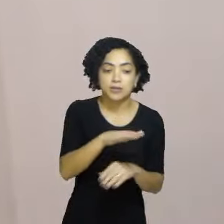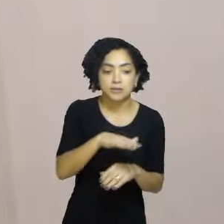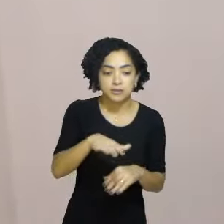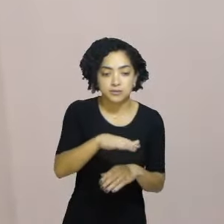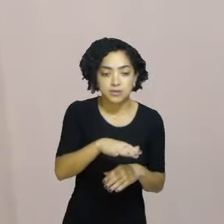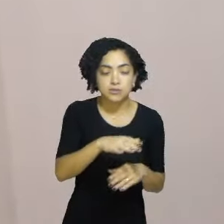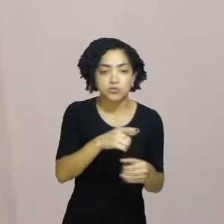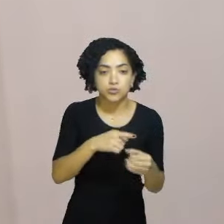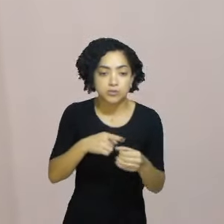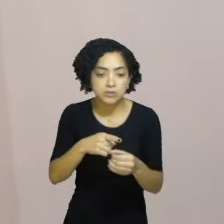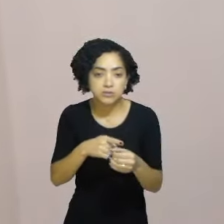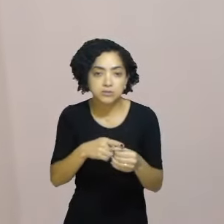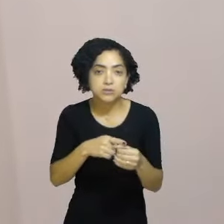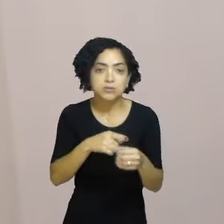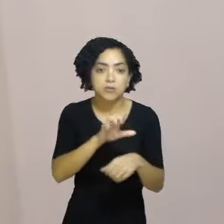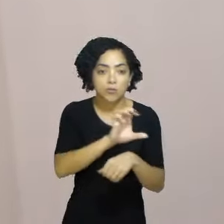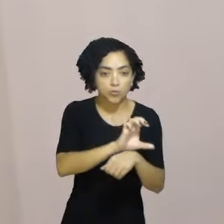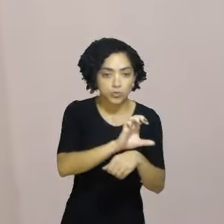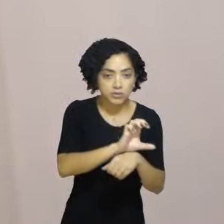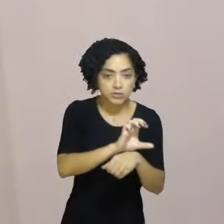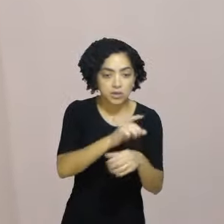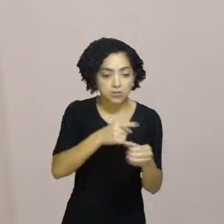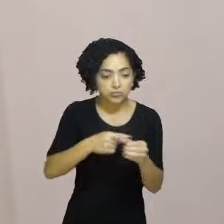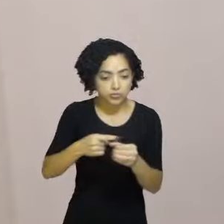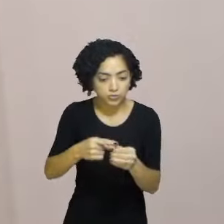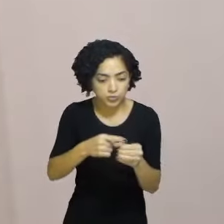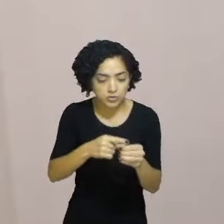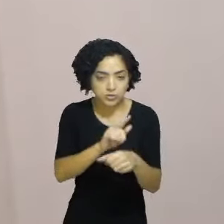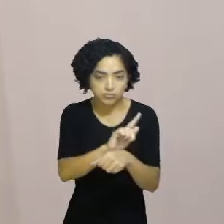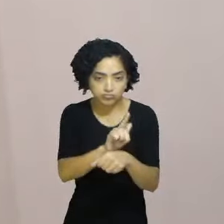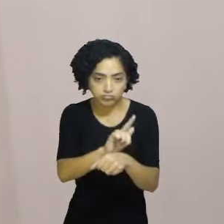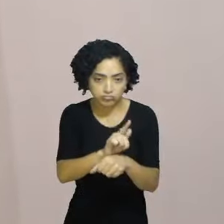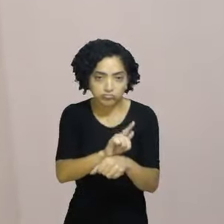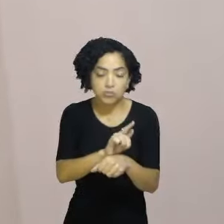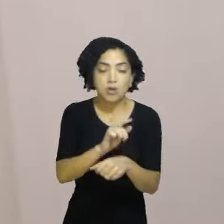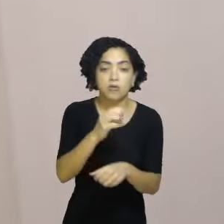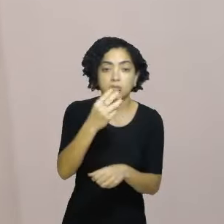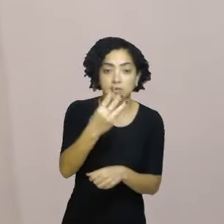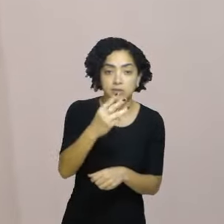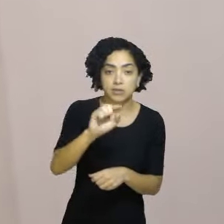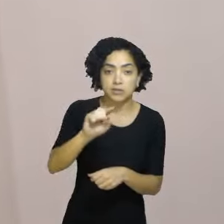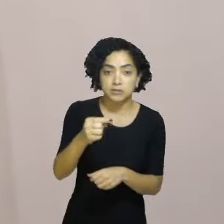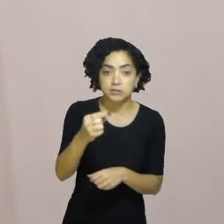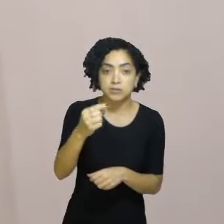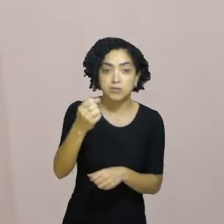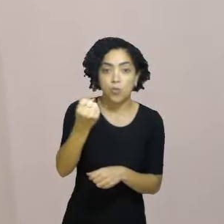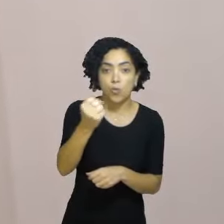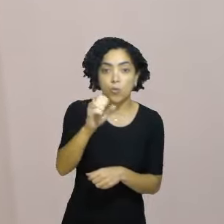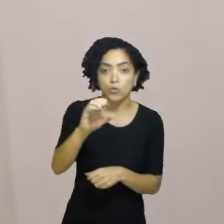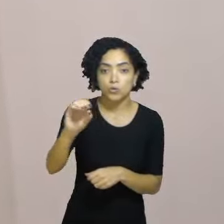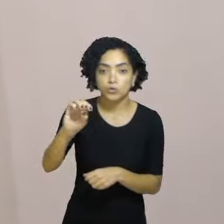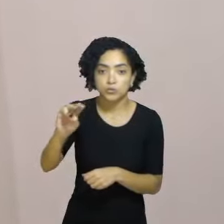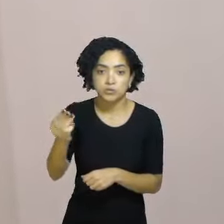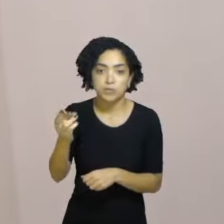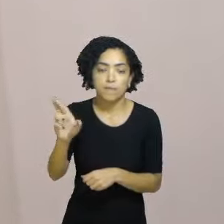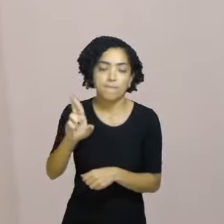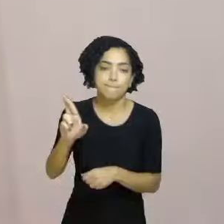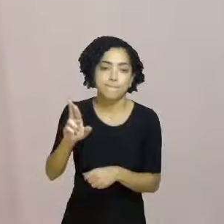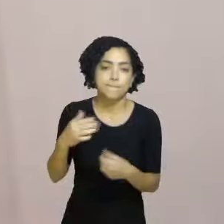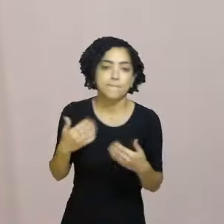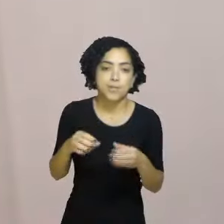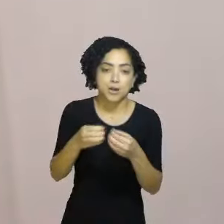são geridas por estados e municípios, foi de 3 bilhões e 800 milhões de